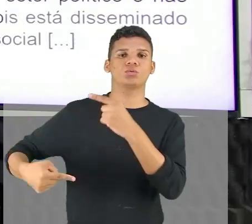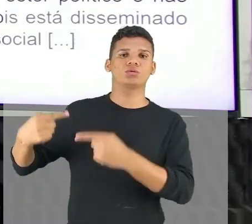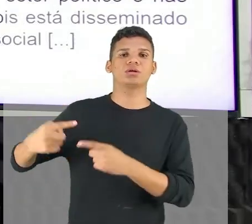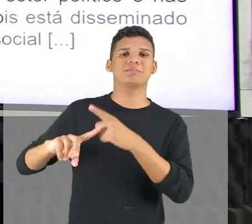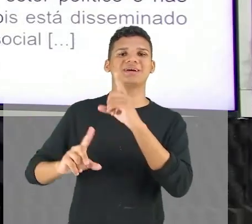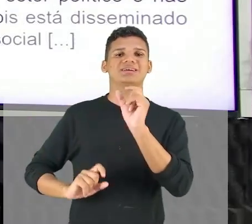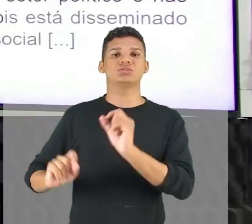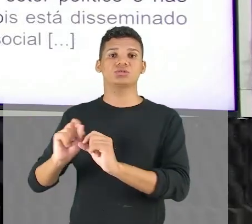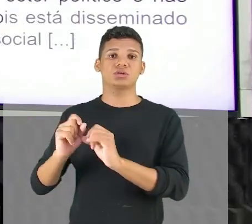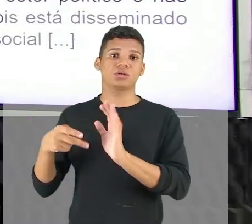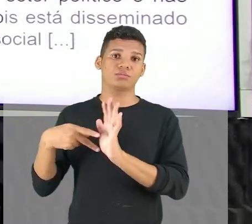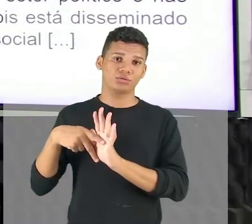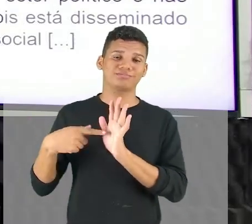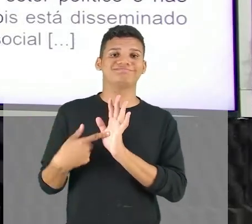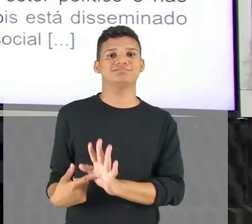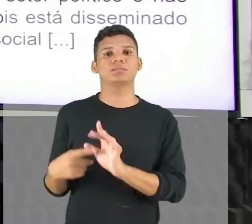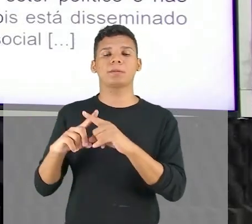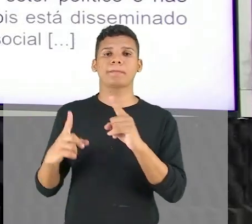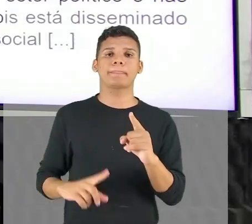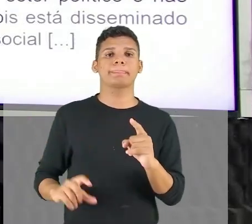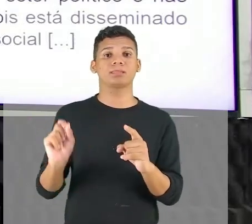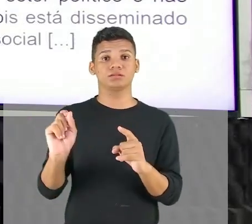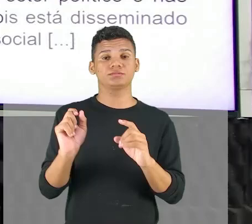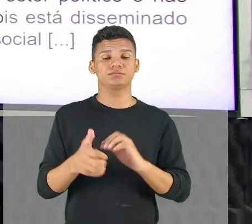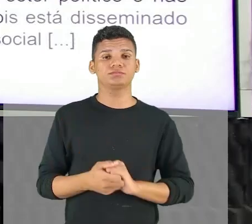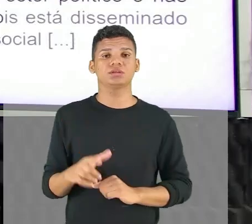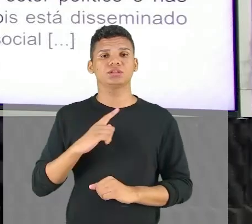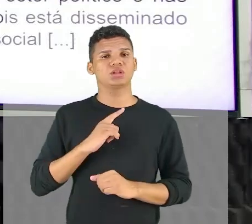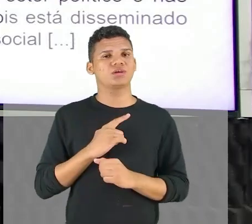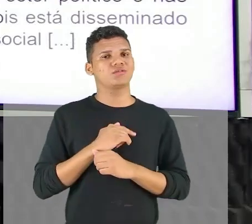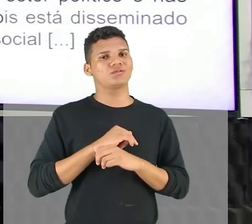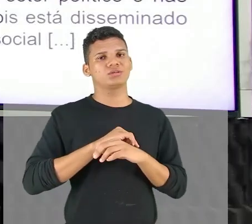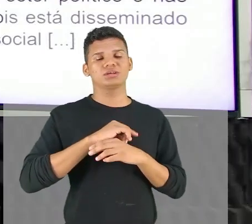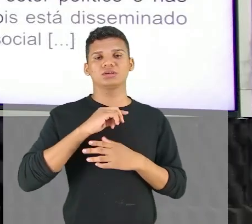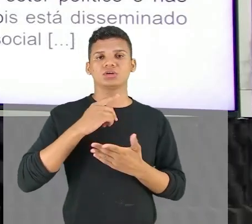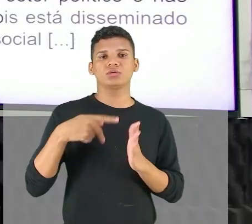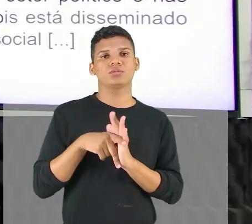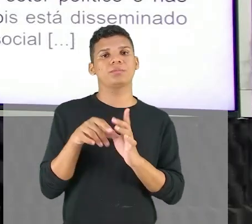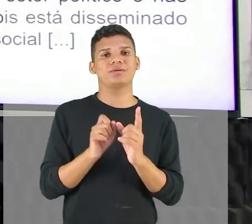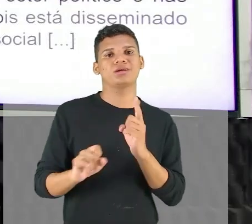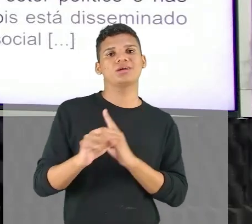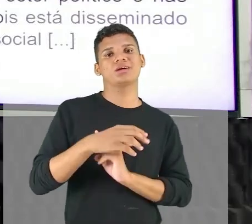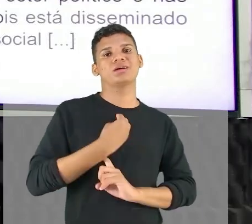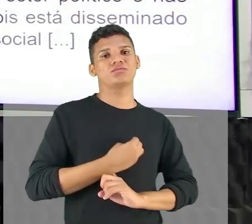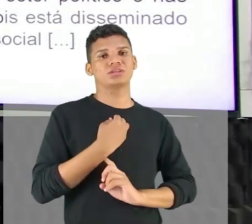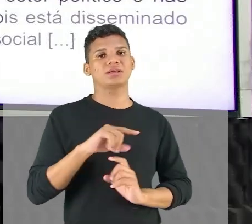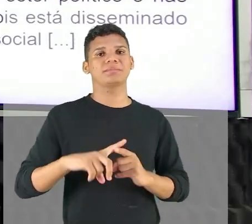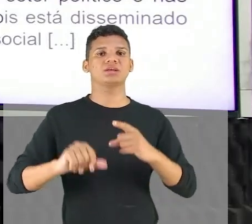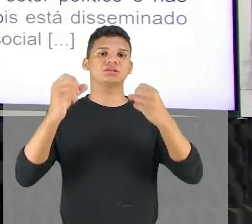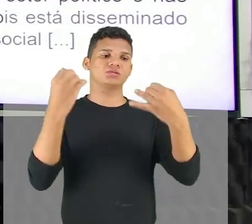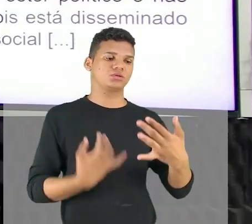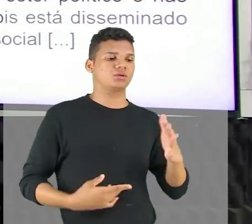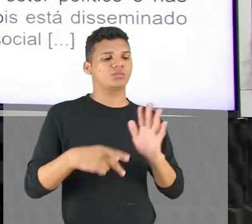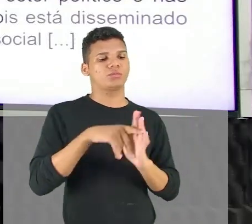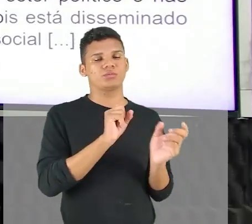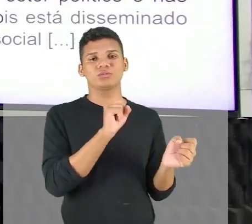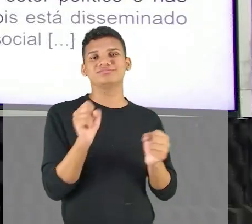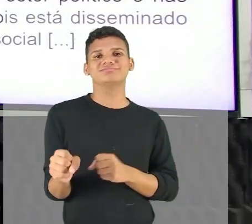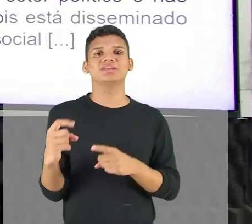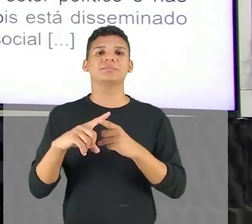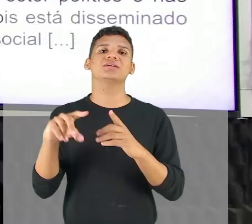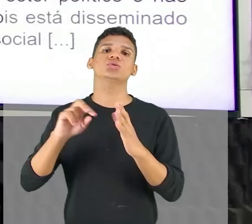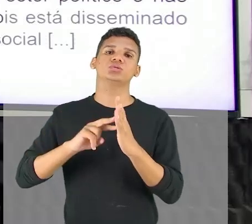suas formas de repressão, pois está disseminado pelos vários âmbitos da vida social. Olha só, ele está falando de poder e está dizendo